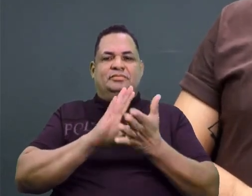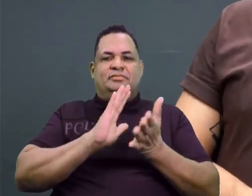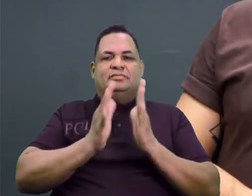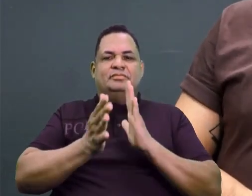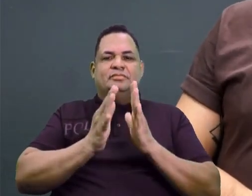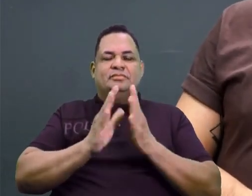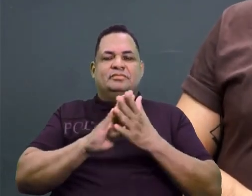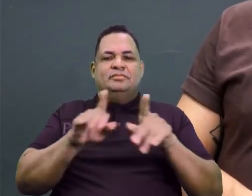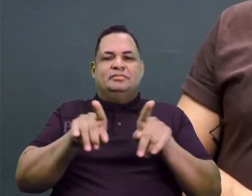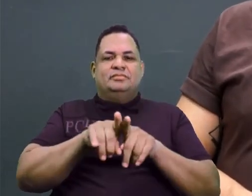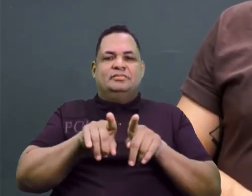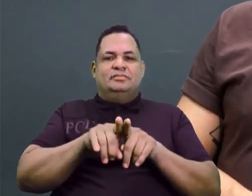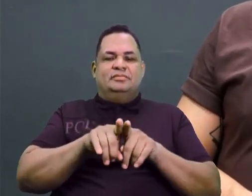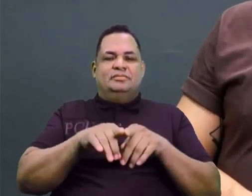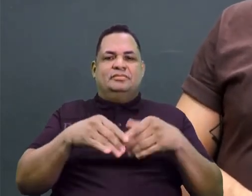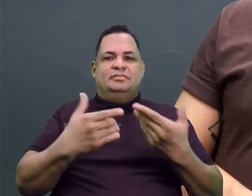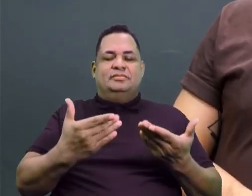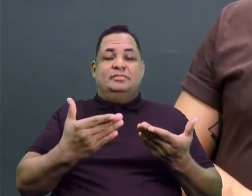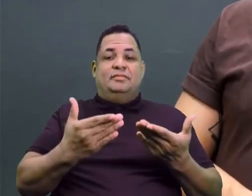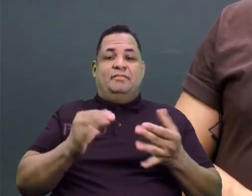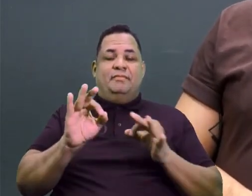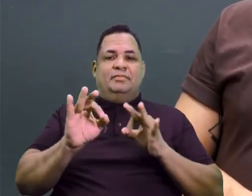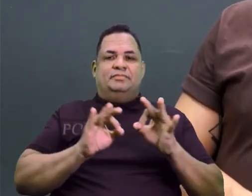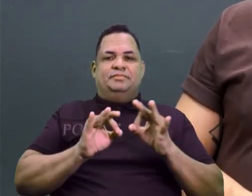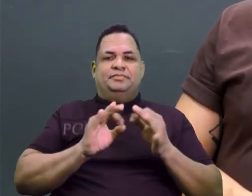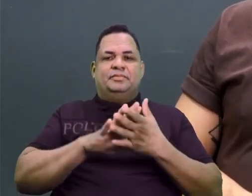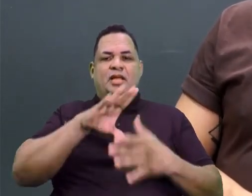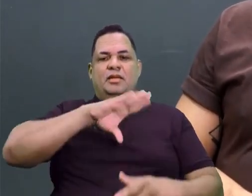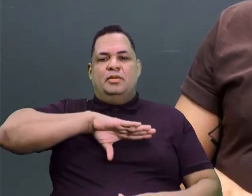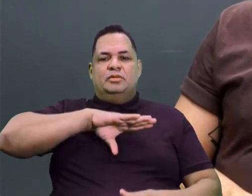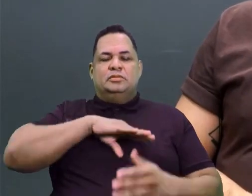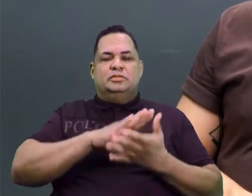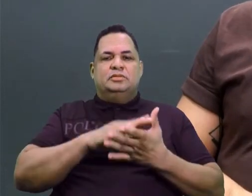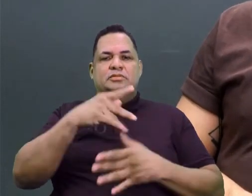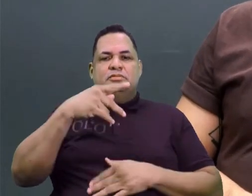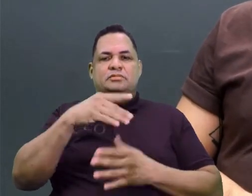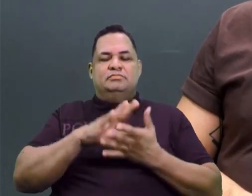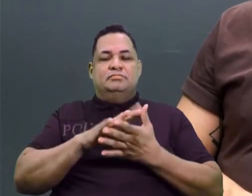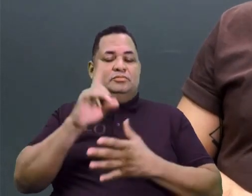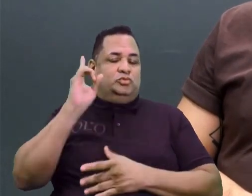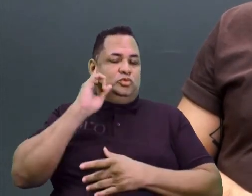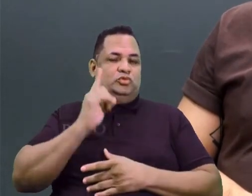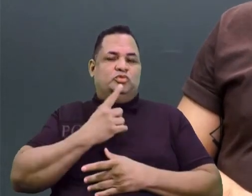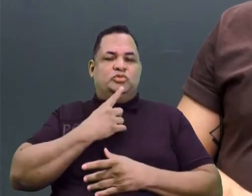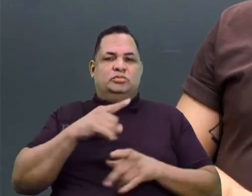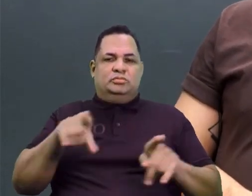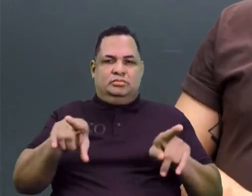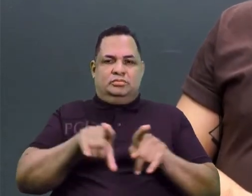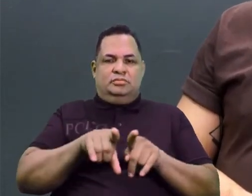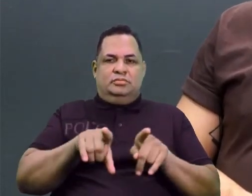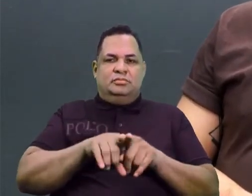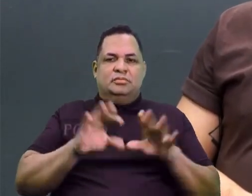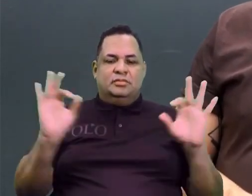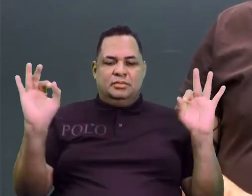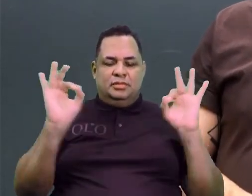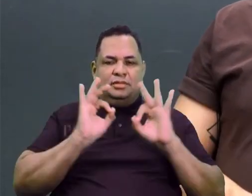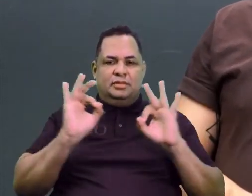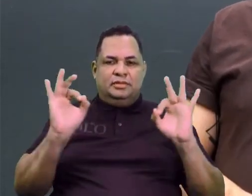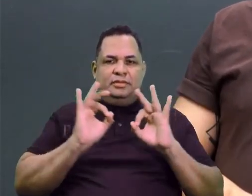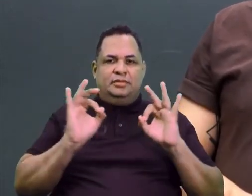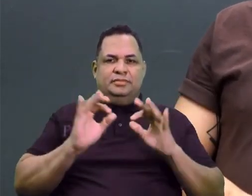ensinava, além da língua de sinais, nós sabemos, língua portuguesa para os surdos, certo, professora? Certo. Perfeito,